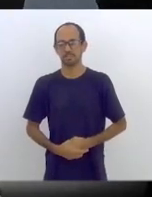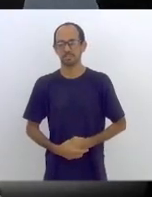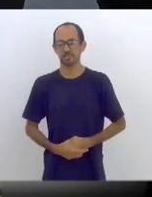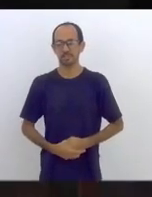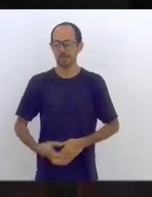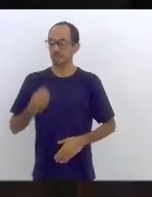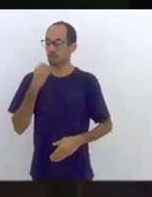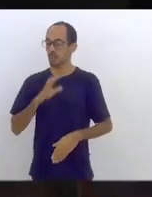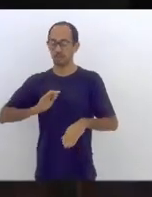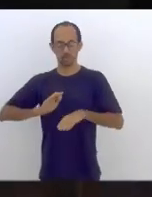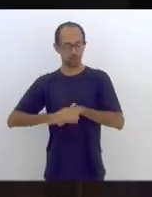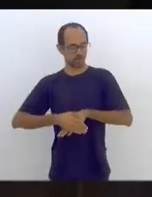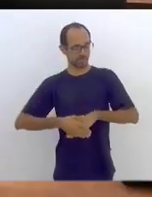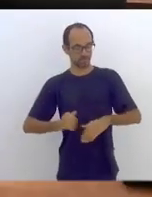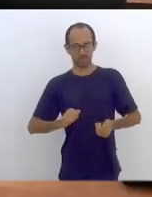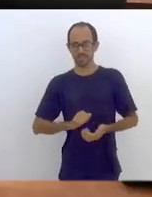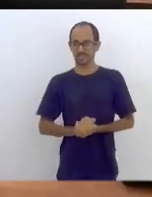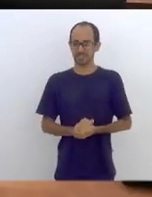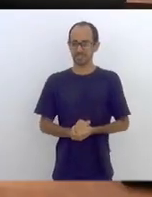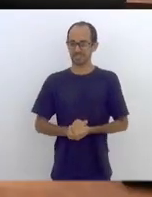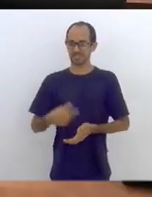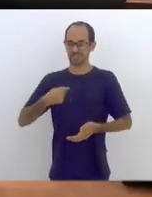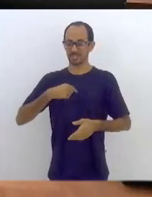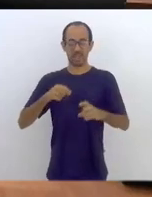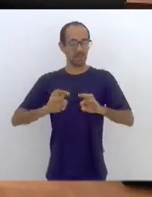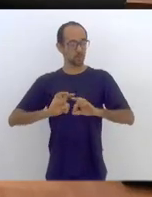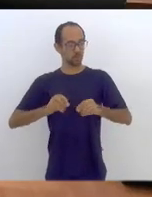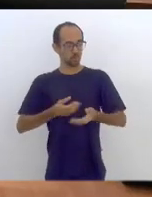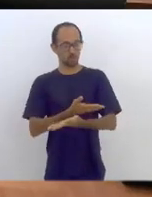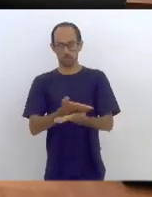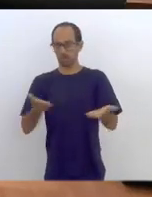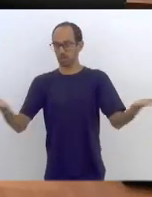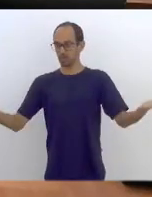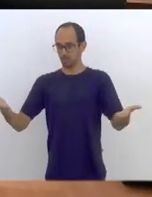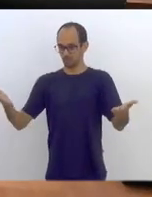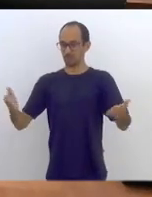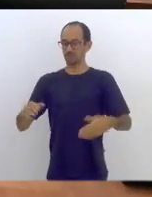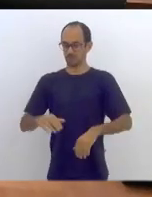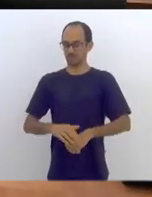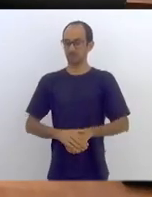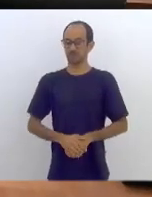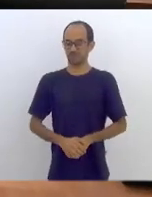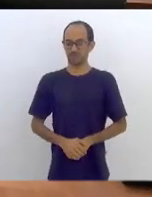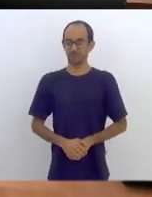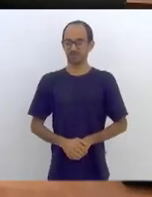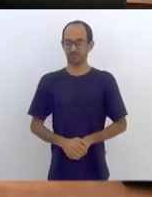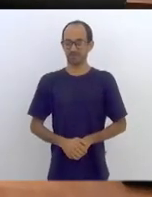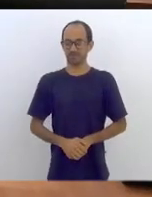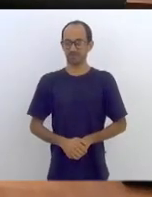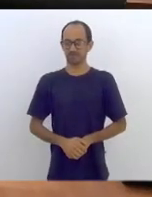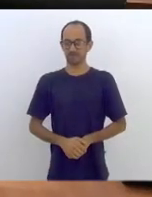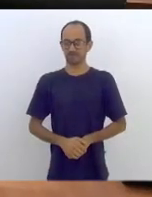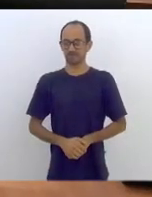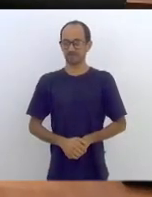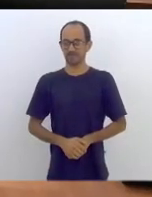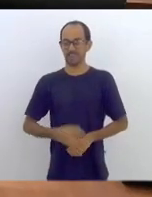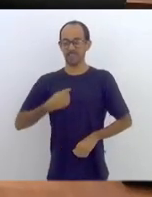Boa noite a todas, todos e todes. Nancy